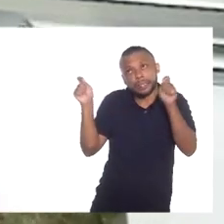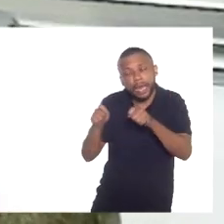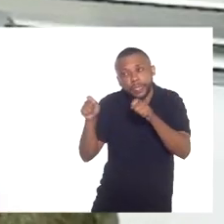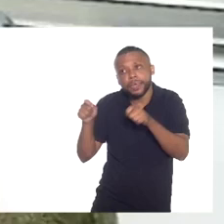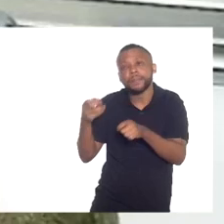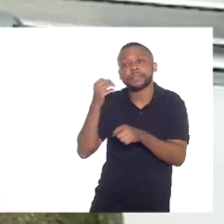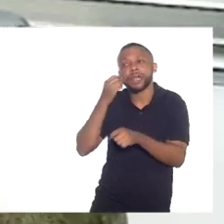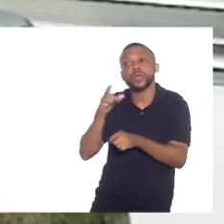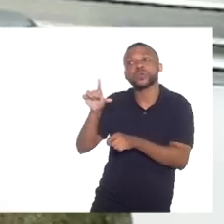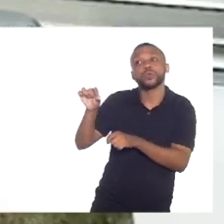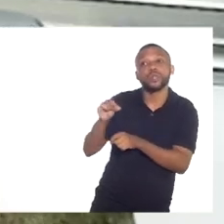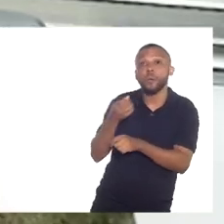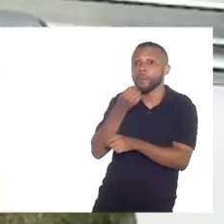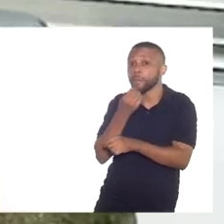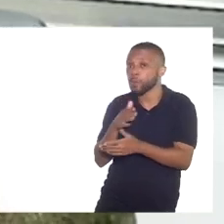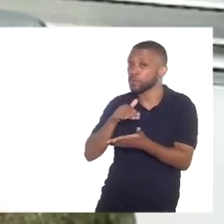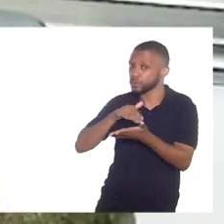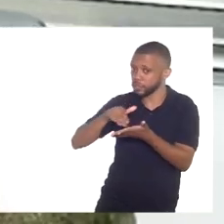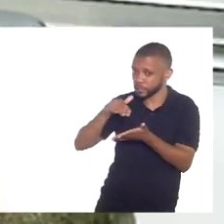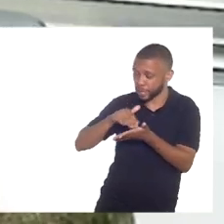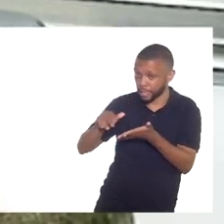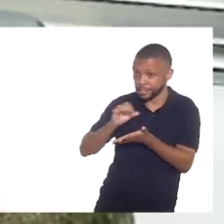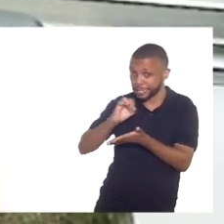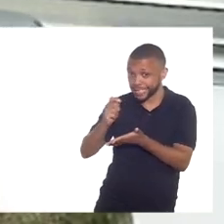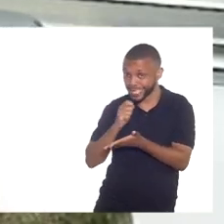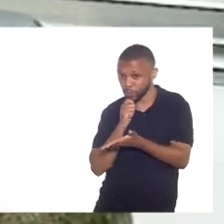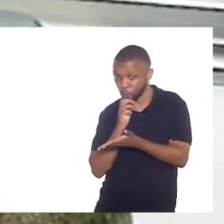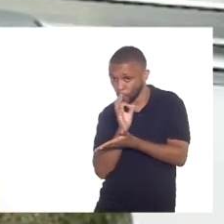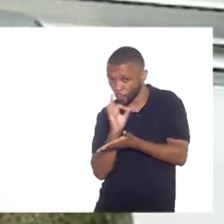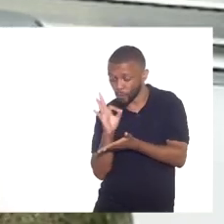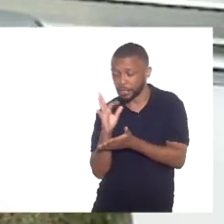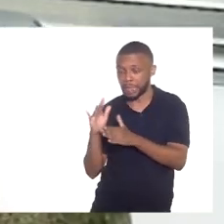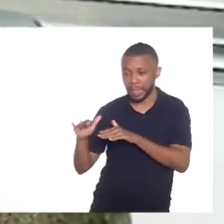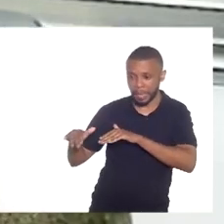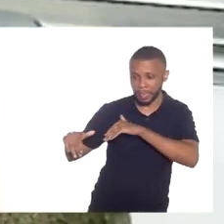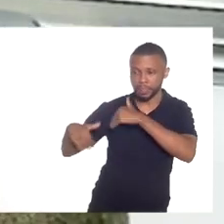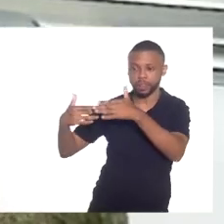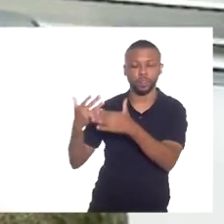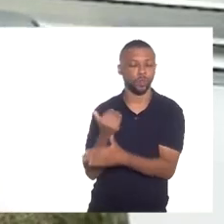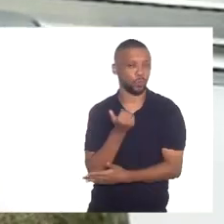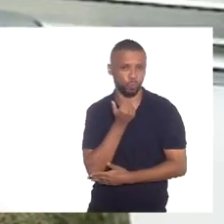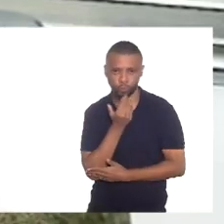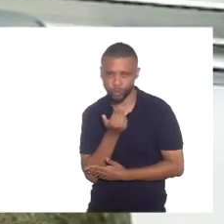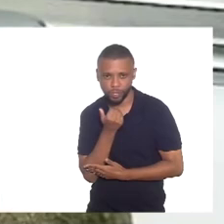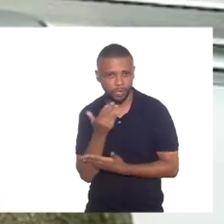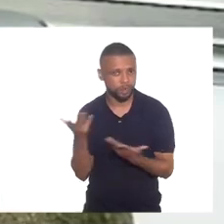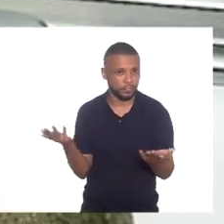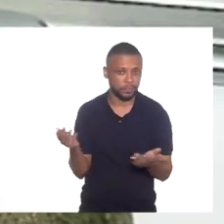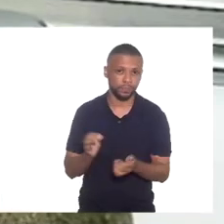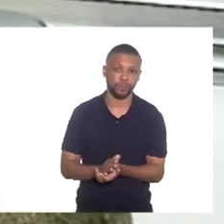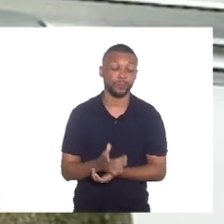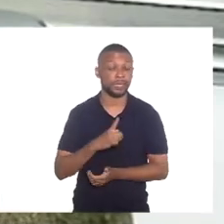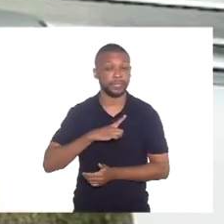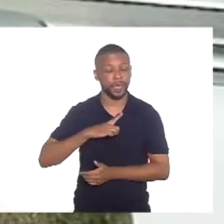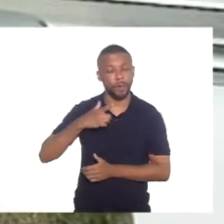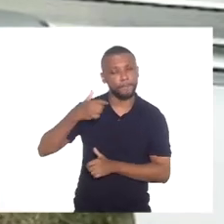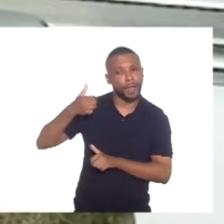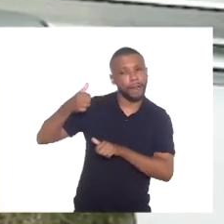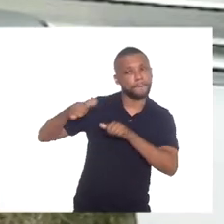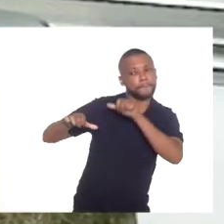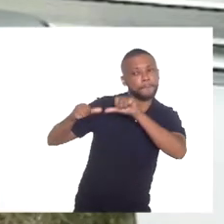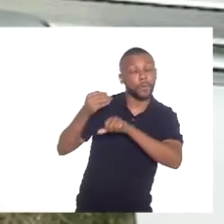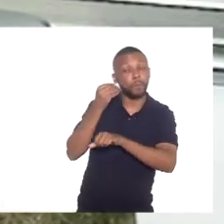de desenvolvimento econômico. Se havia previsão, na palestra disse que estava